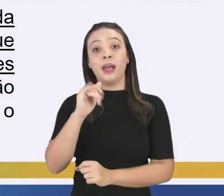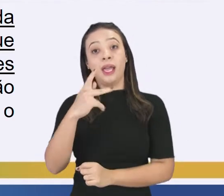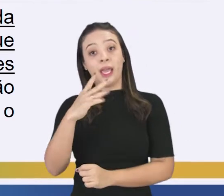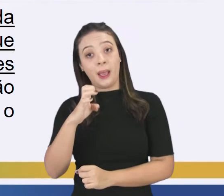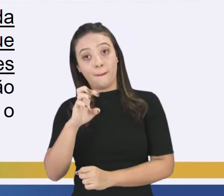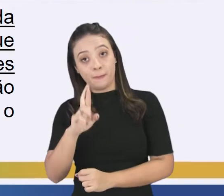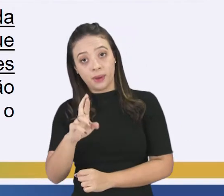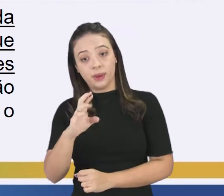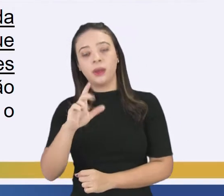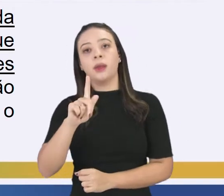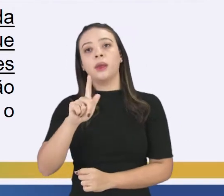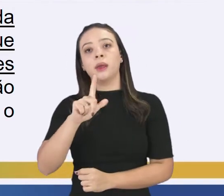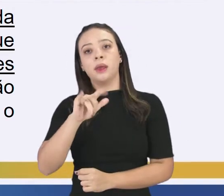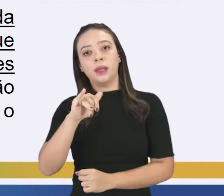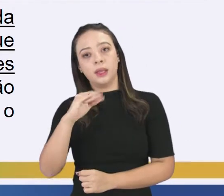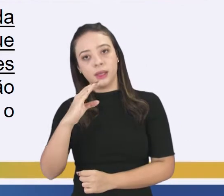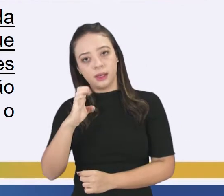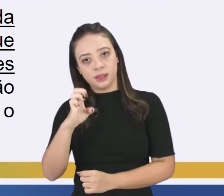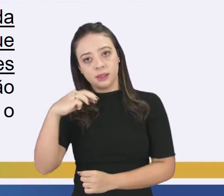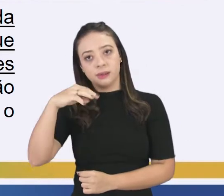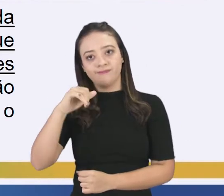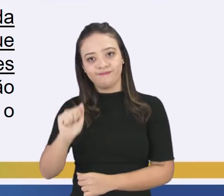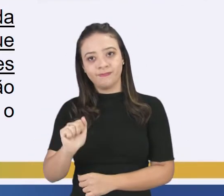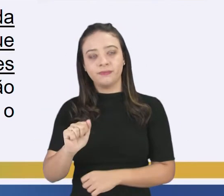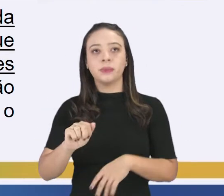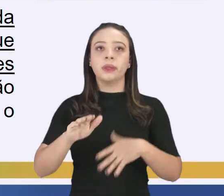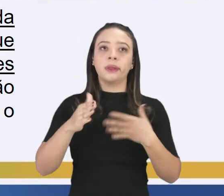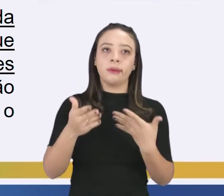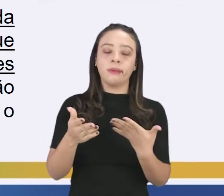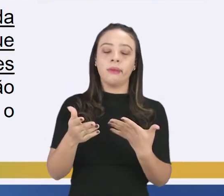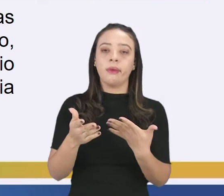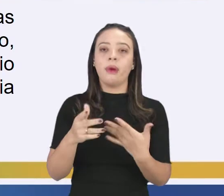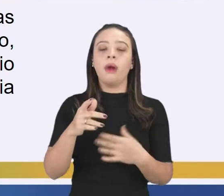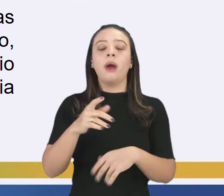uma doença diretamente relacionada ao que? À insulina.